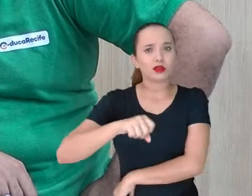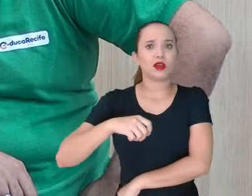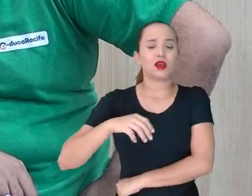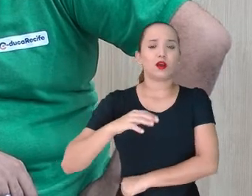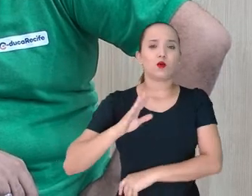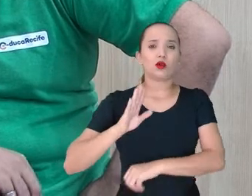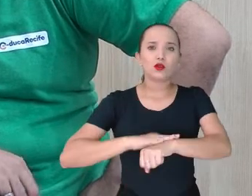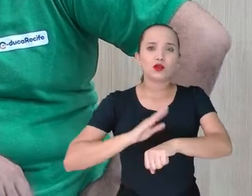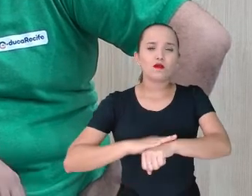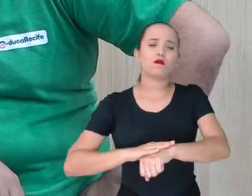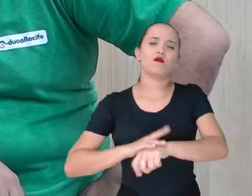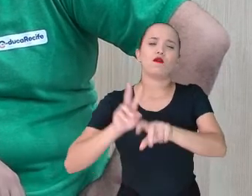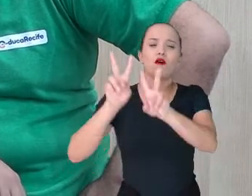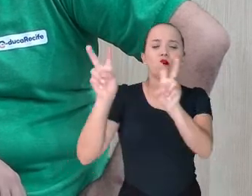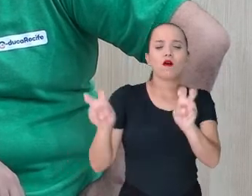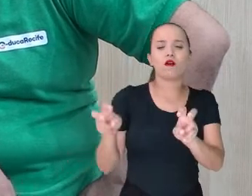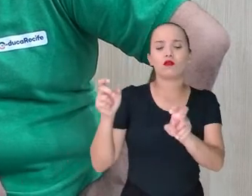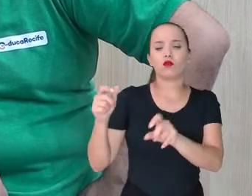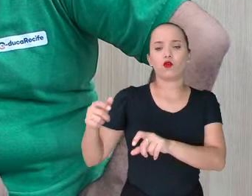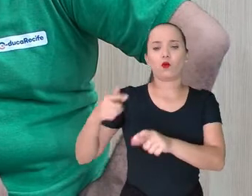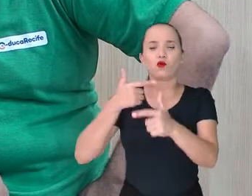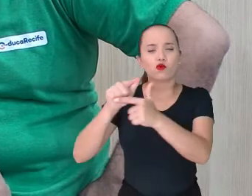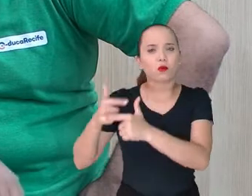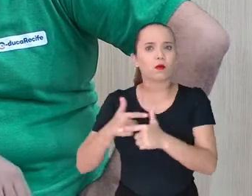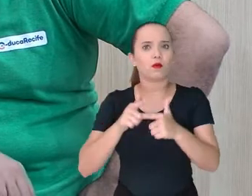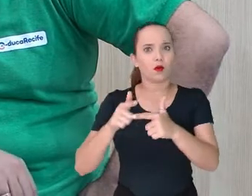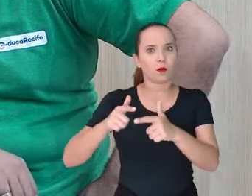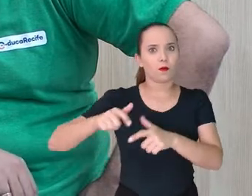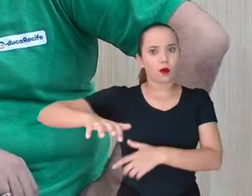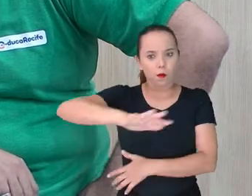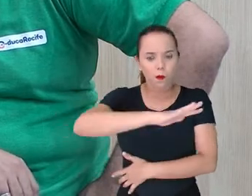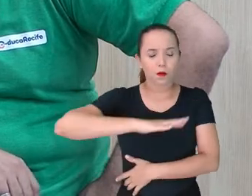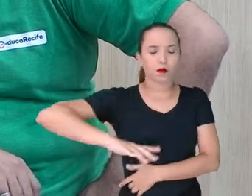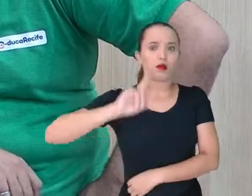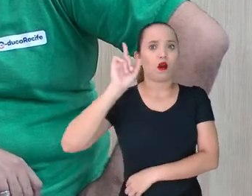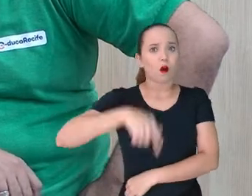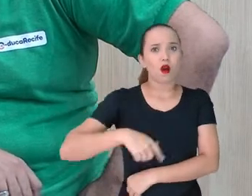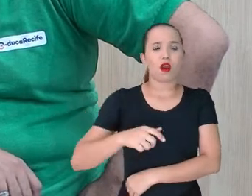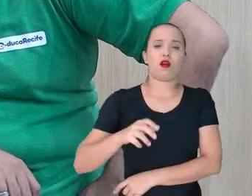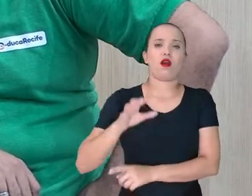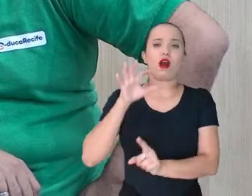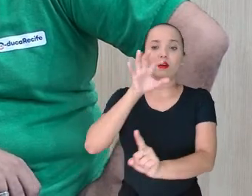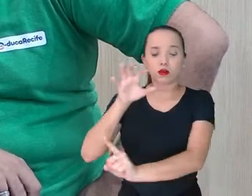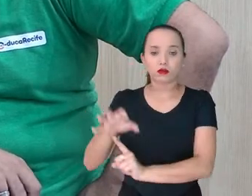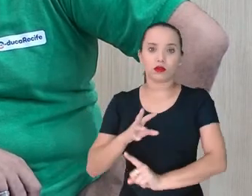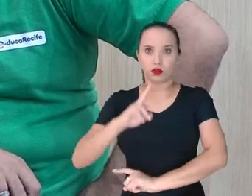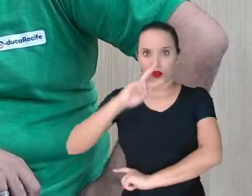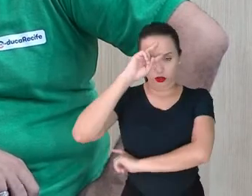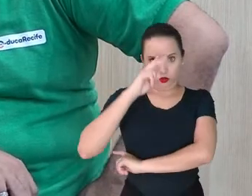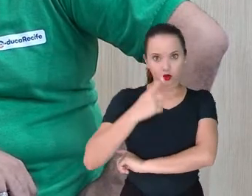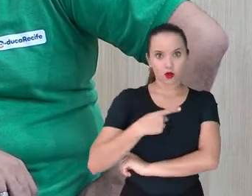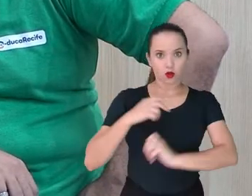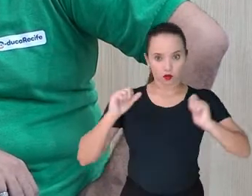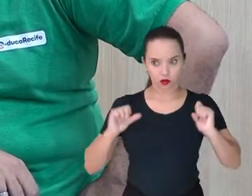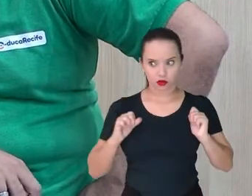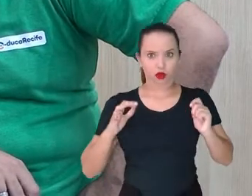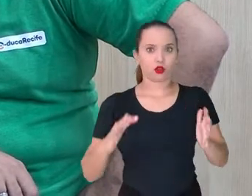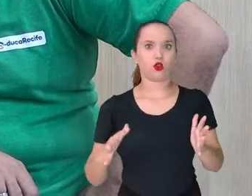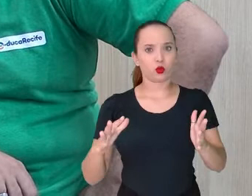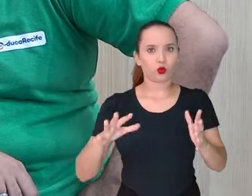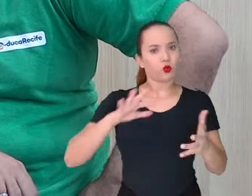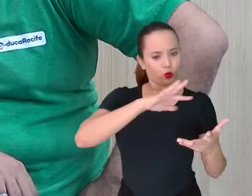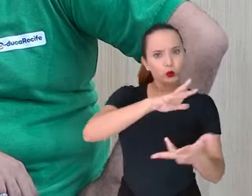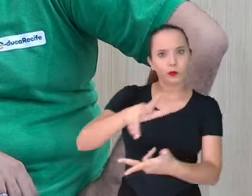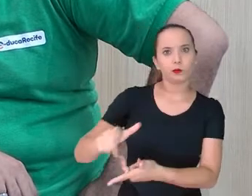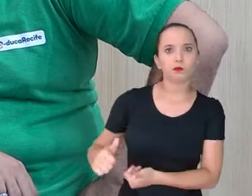ambiental, isso é consequência da ação humana no planeta Terra. Sim, não é mesmo? Sim. E é bom